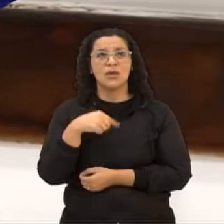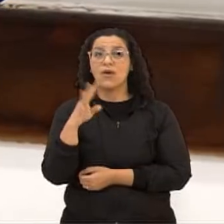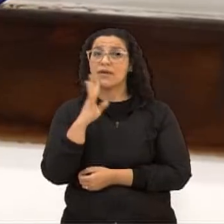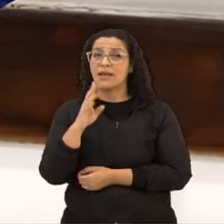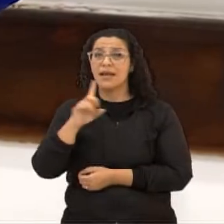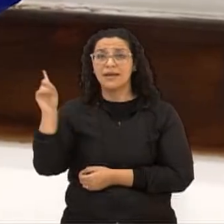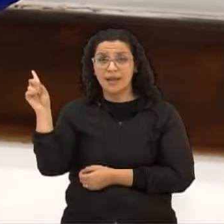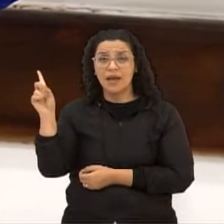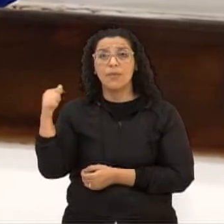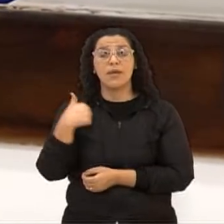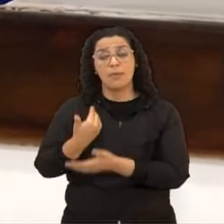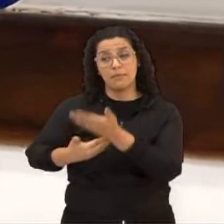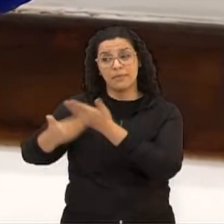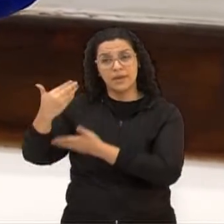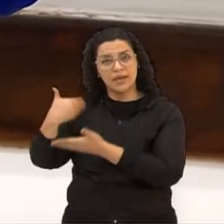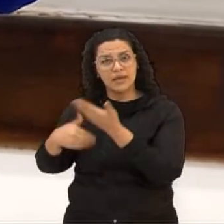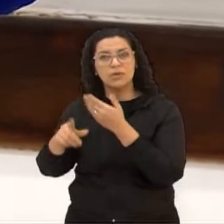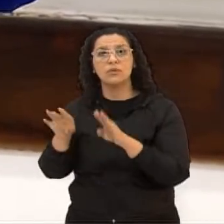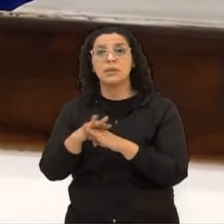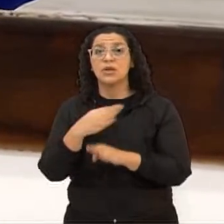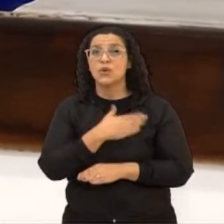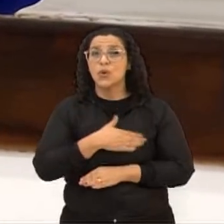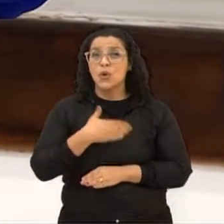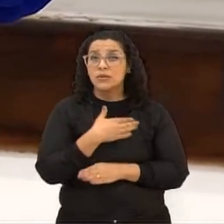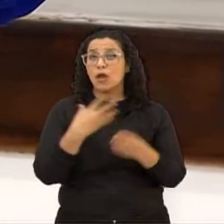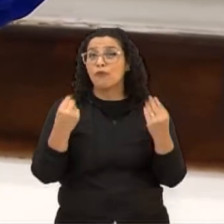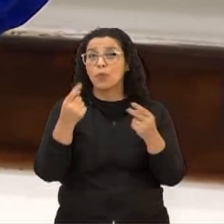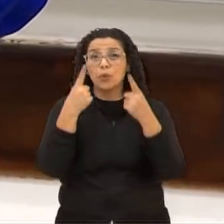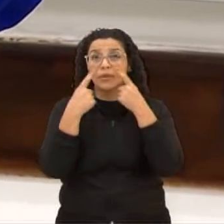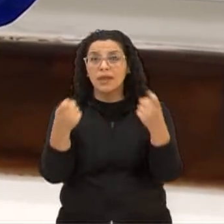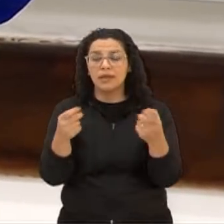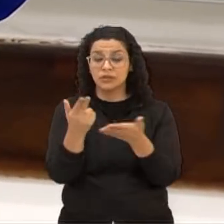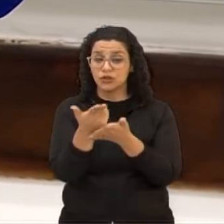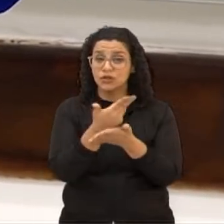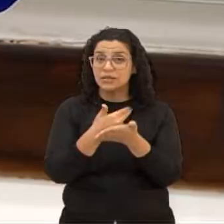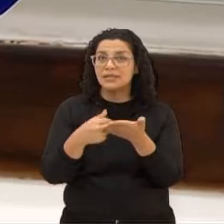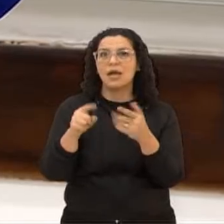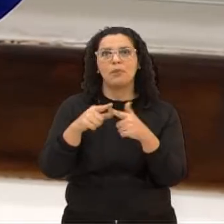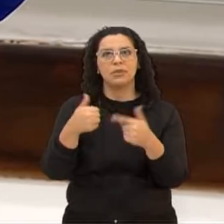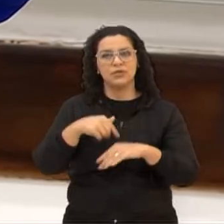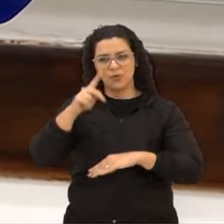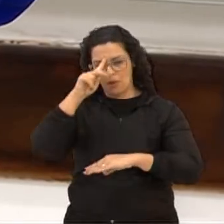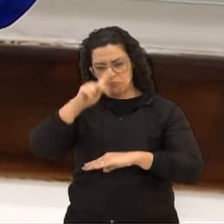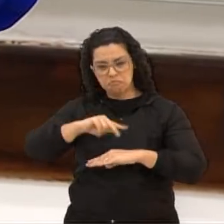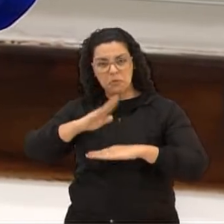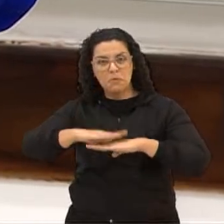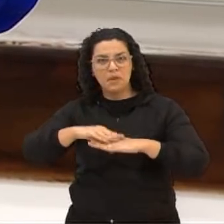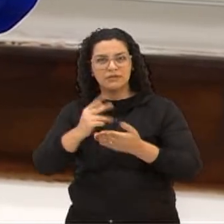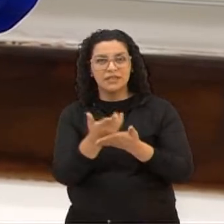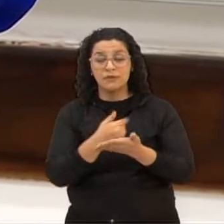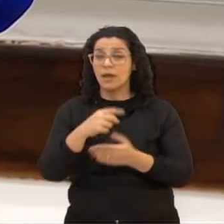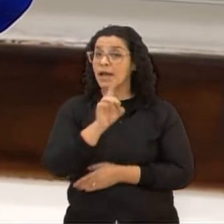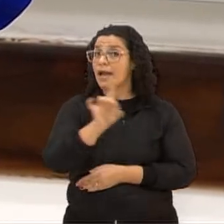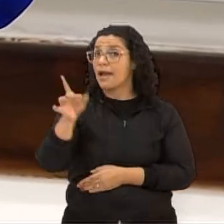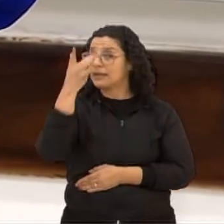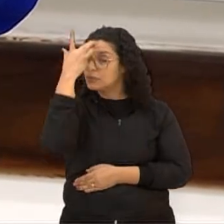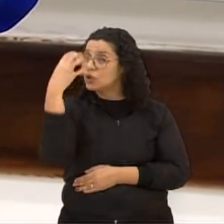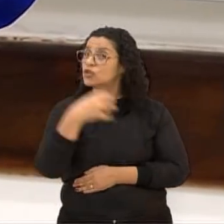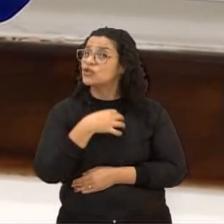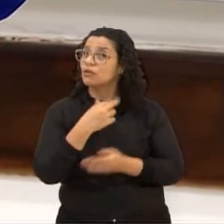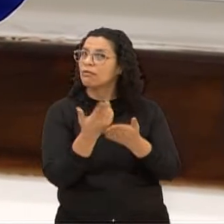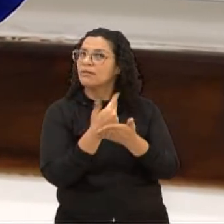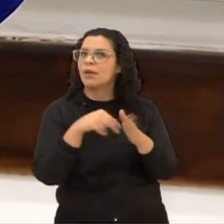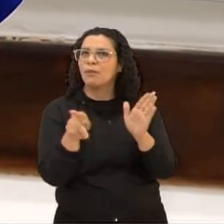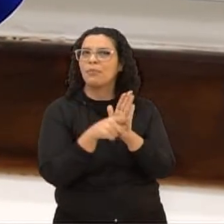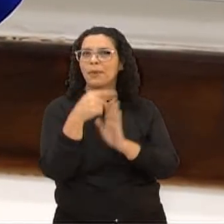né? Eu disse, não, mas é porque naquela época eu gostava, tinha muito interesse pelo desenho, tá? Mas cada um tem o seu estilo de desenho, entenda isso, tá